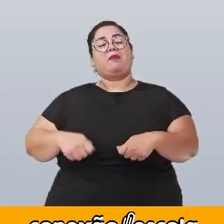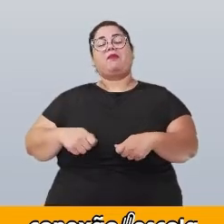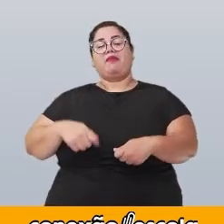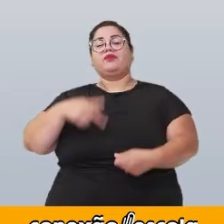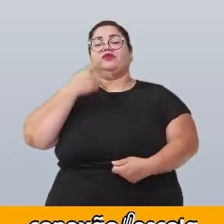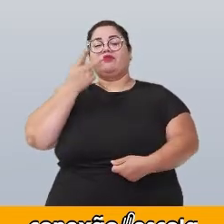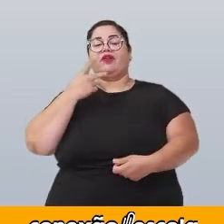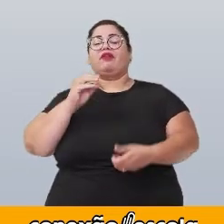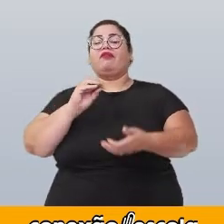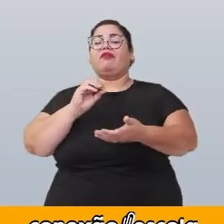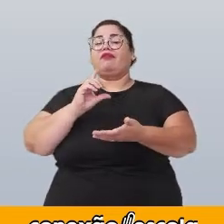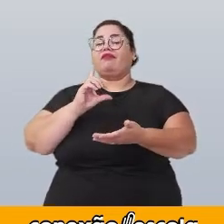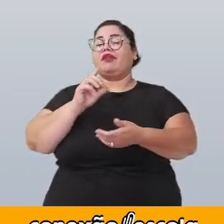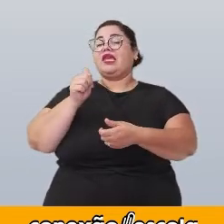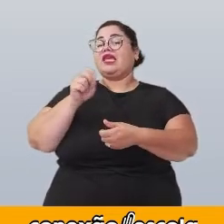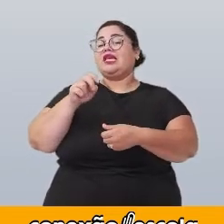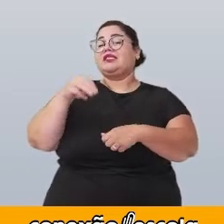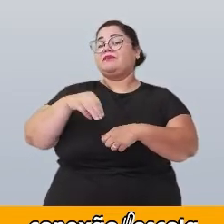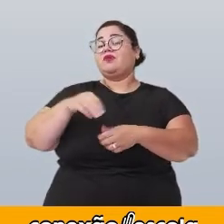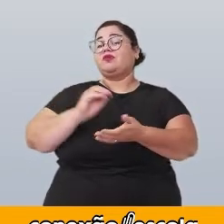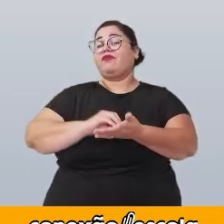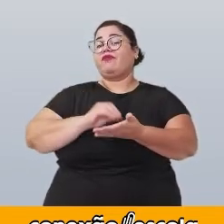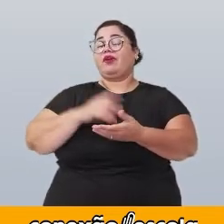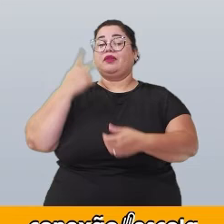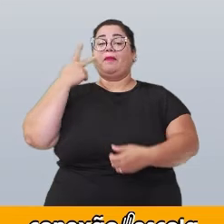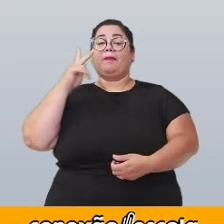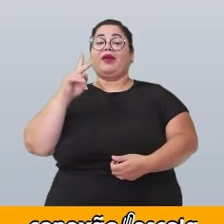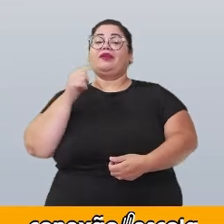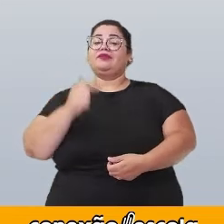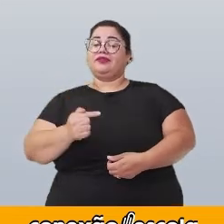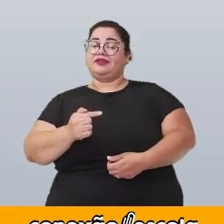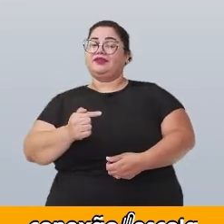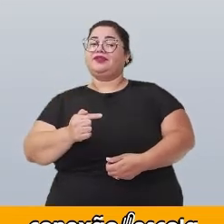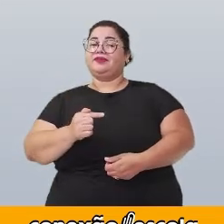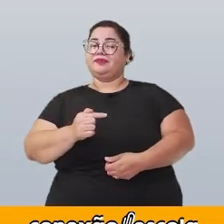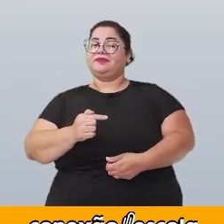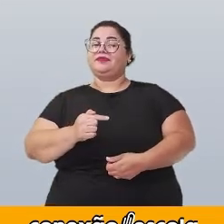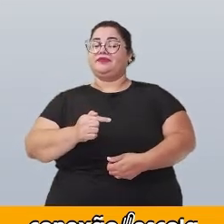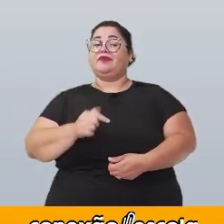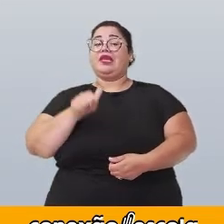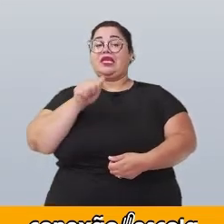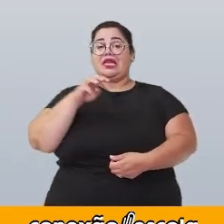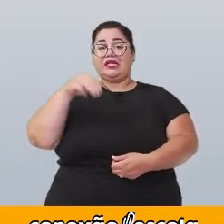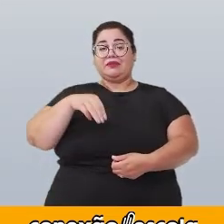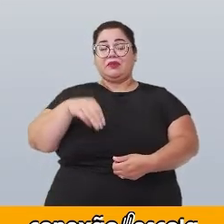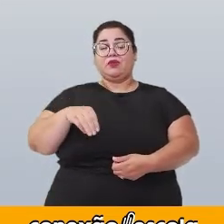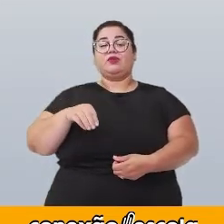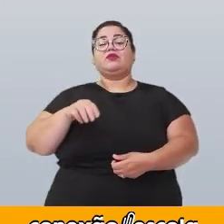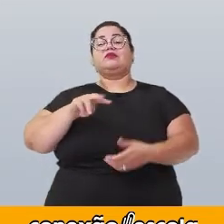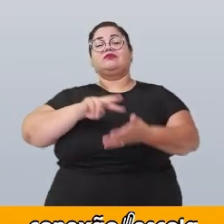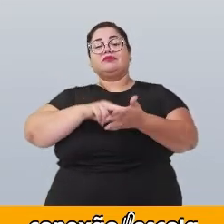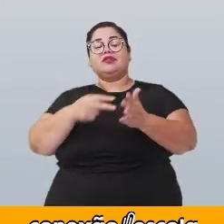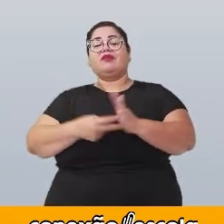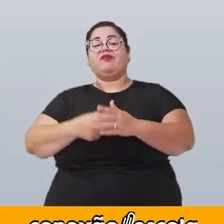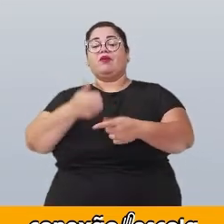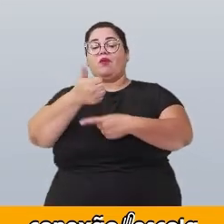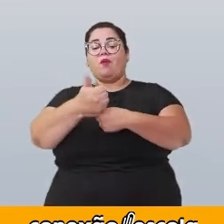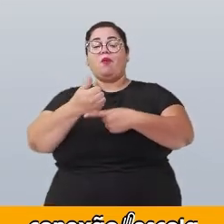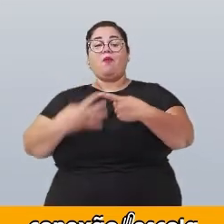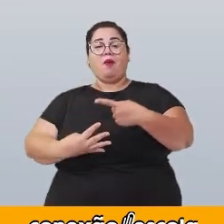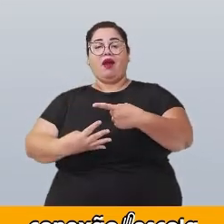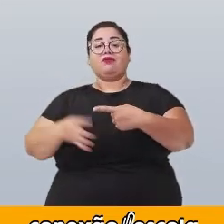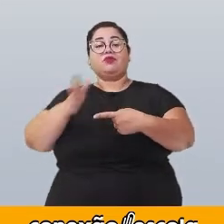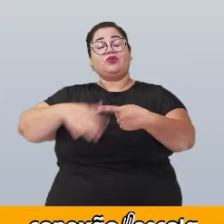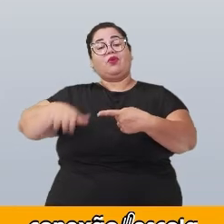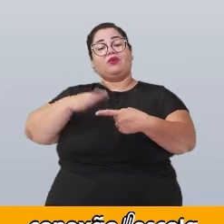que faltam 15 minutos para 7 horas. 15 minutos representa 1/4